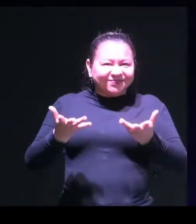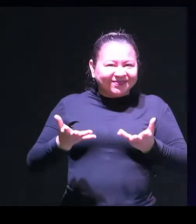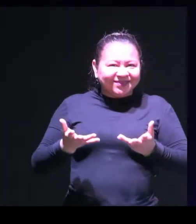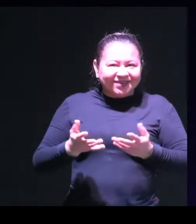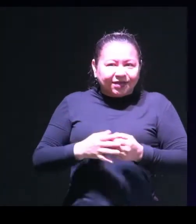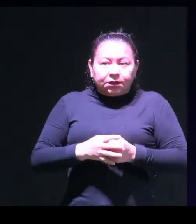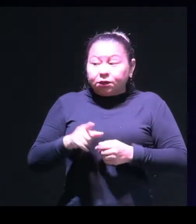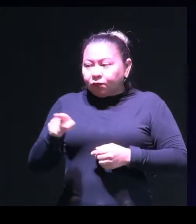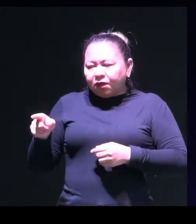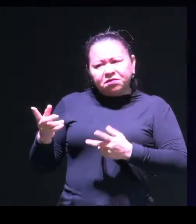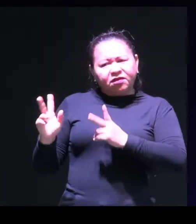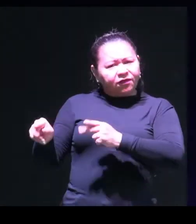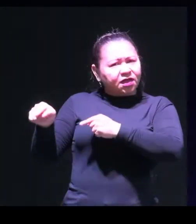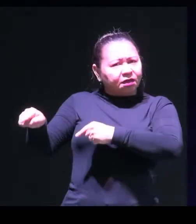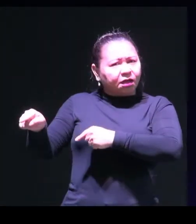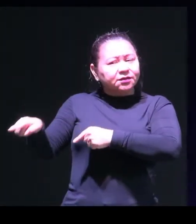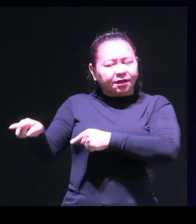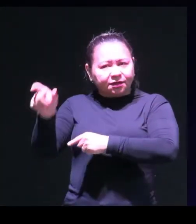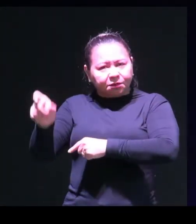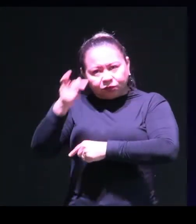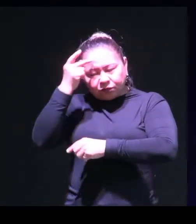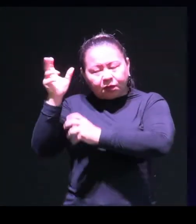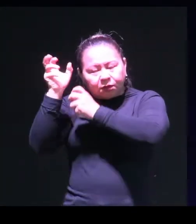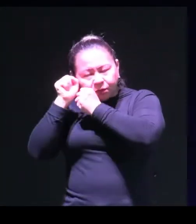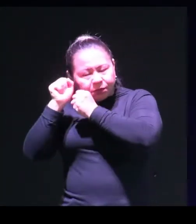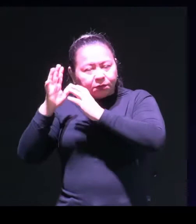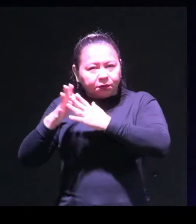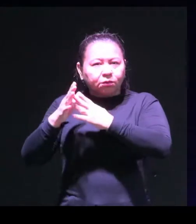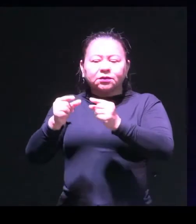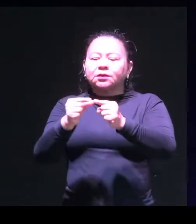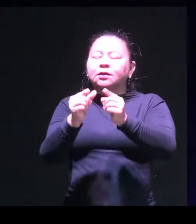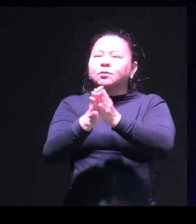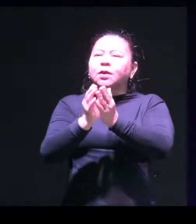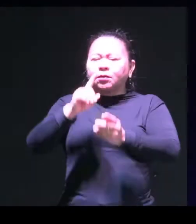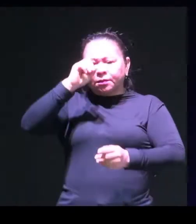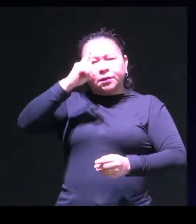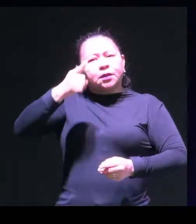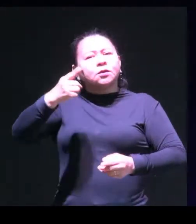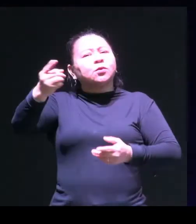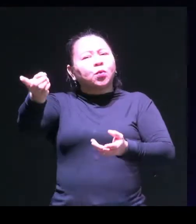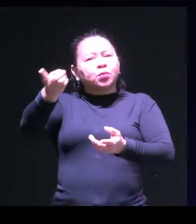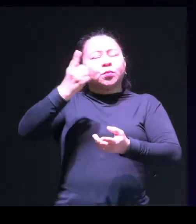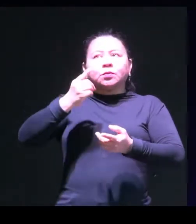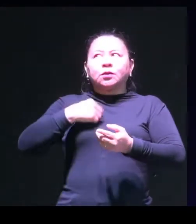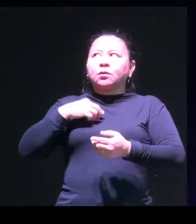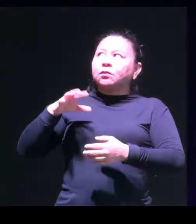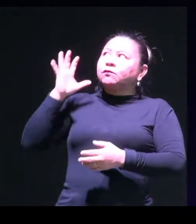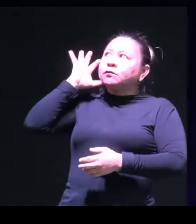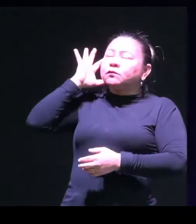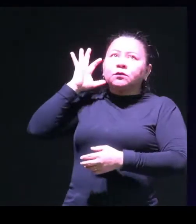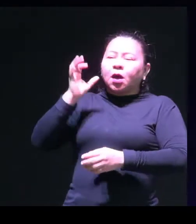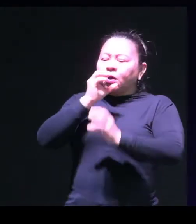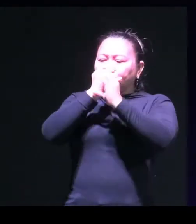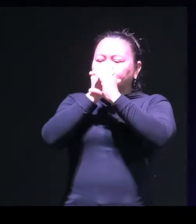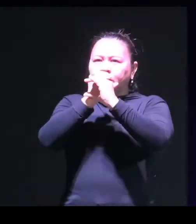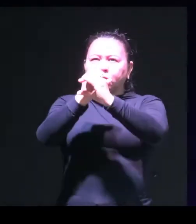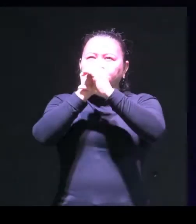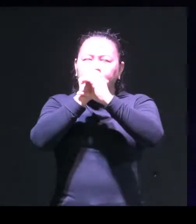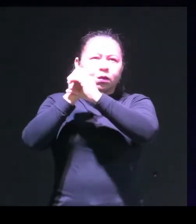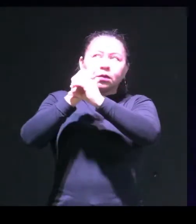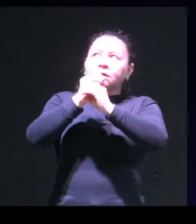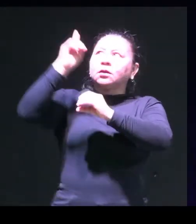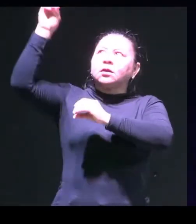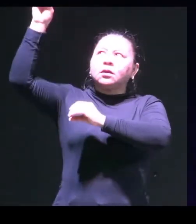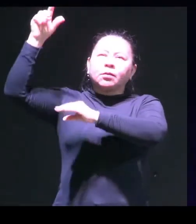precederemos os que dormem. Porque o Senhor mesmo, dada a sua palavra de ordem, ouvida a voz do arcanjo e ressoada a trombeta de